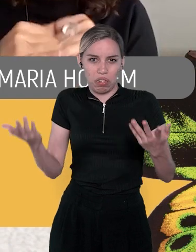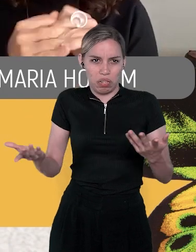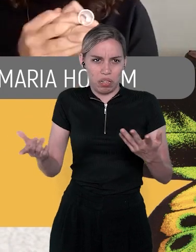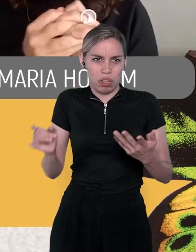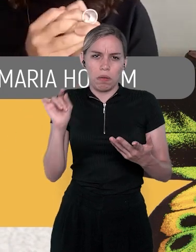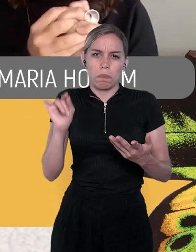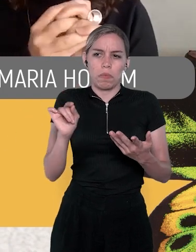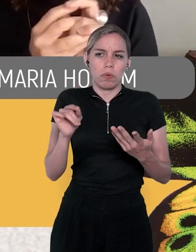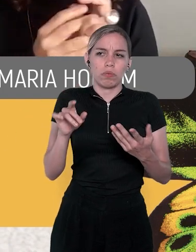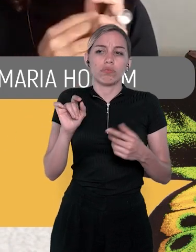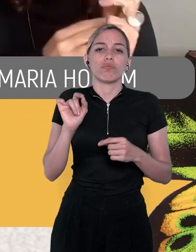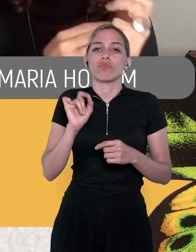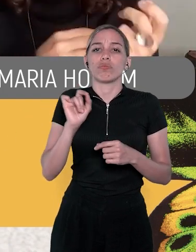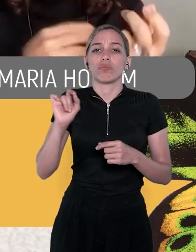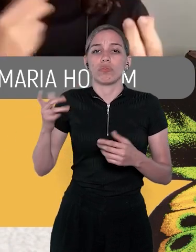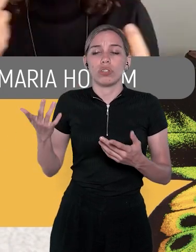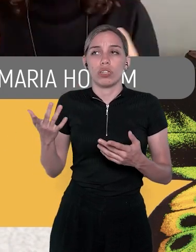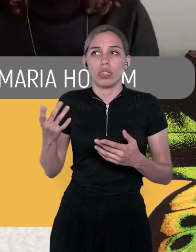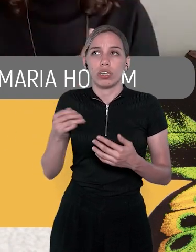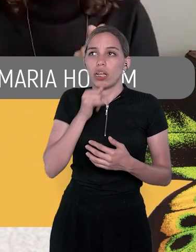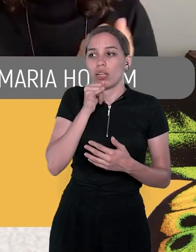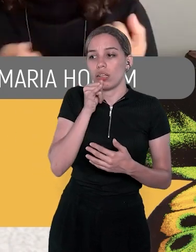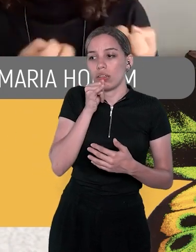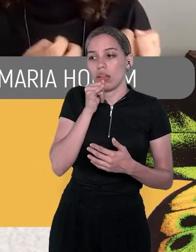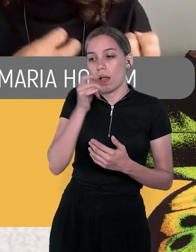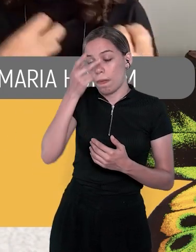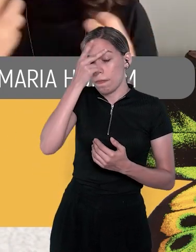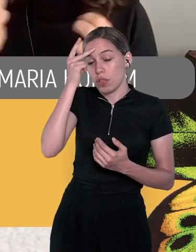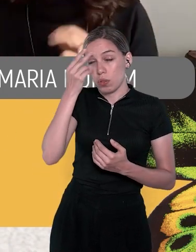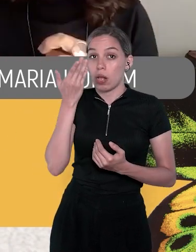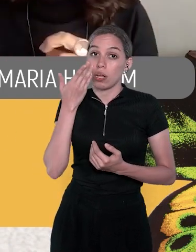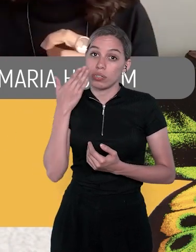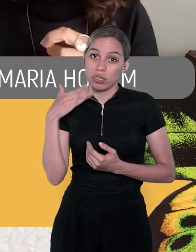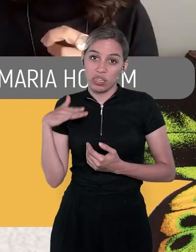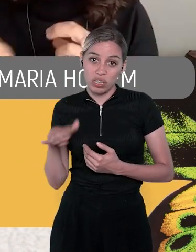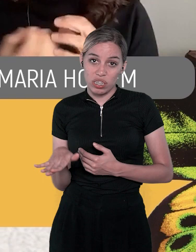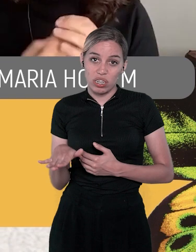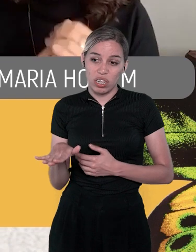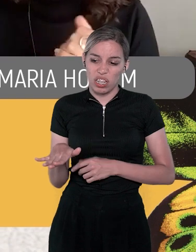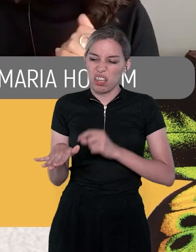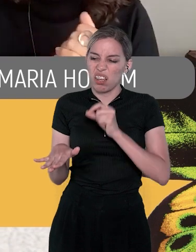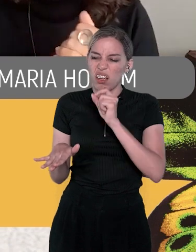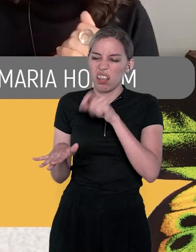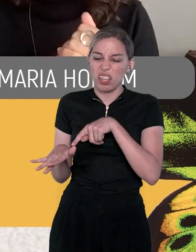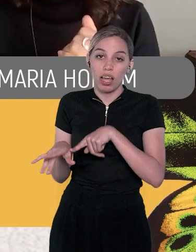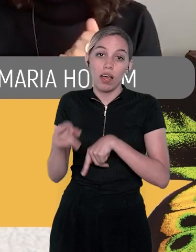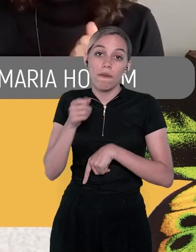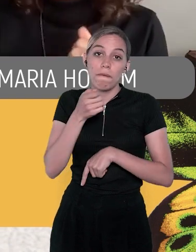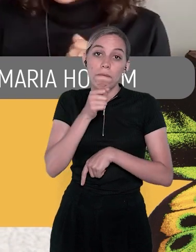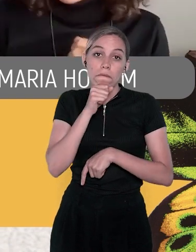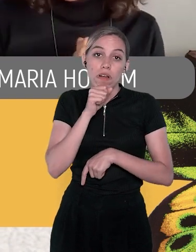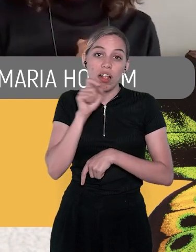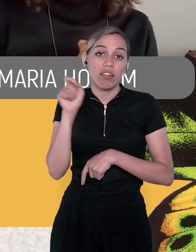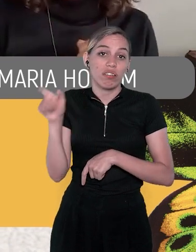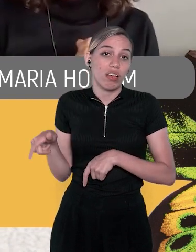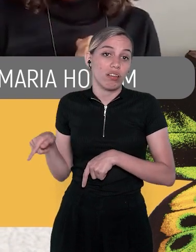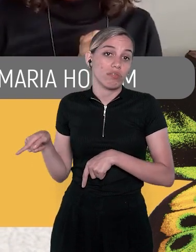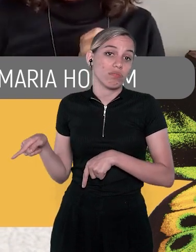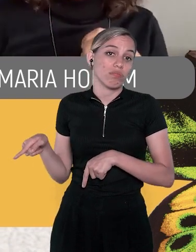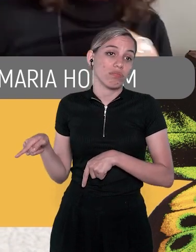é um pouco, né, talvez uma criança com... que é esse velho